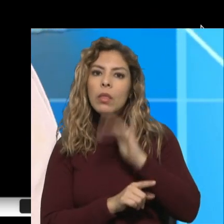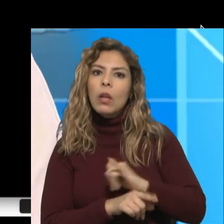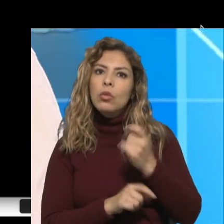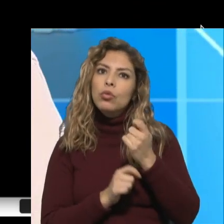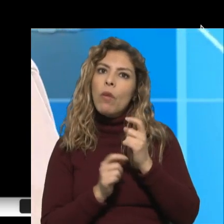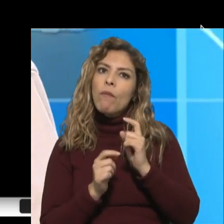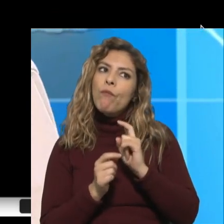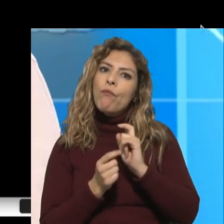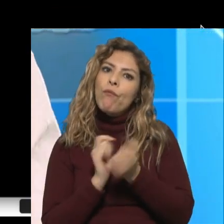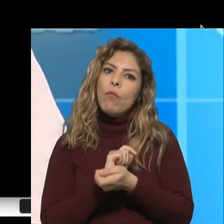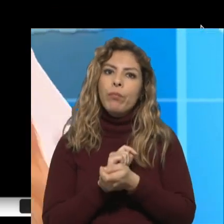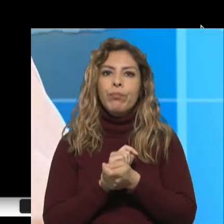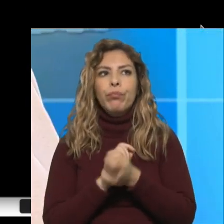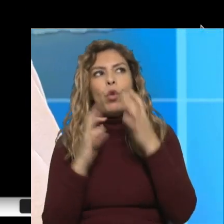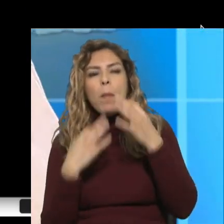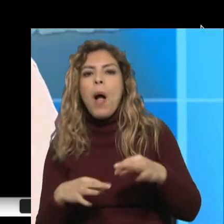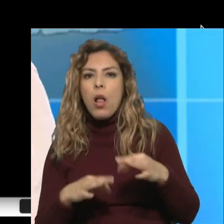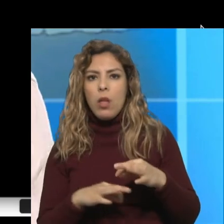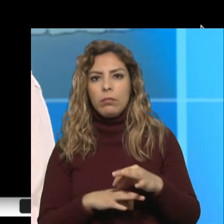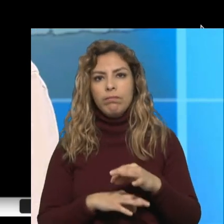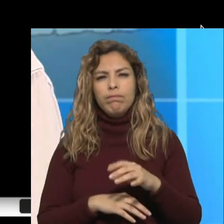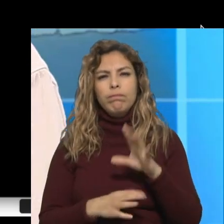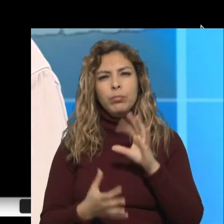bocadinho daquilo que é o óbvio ou das pessoas até que nos são mais